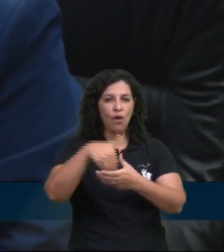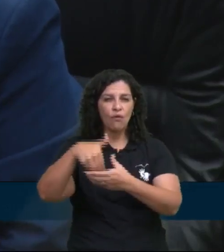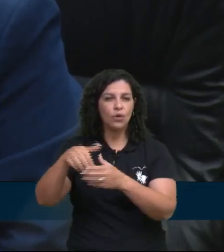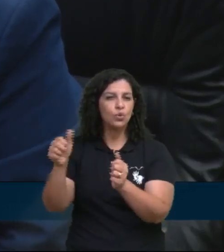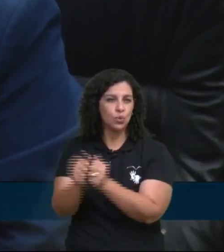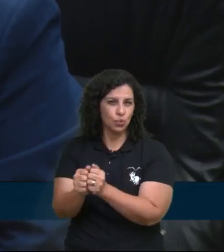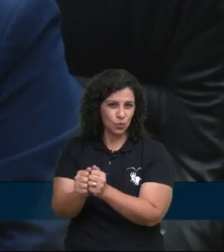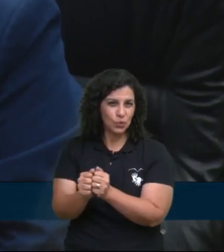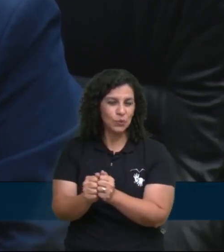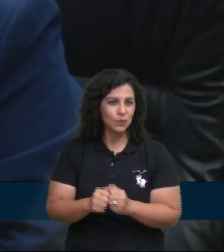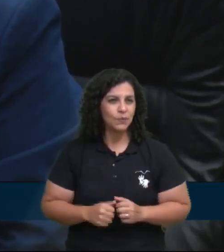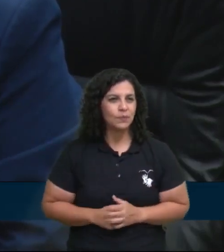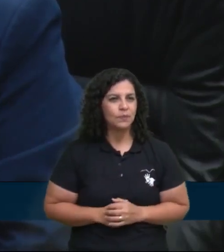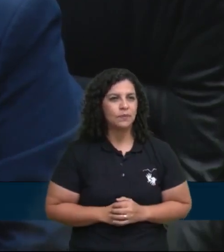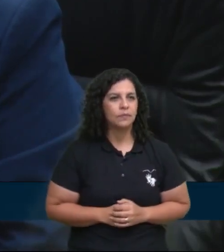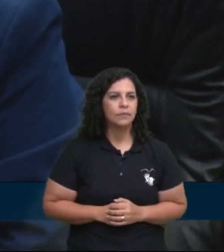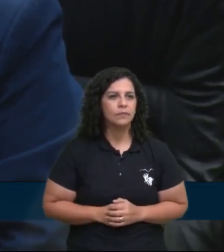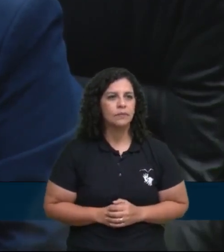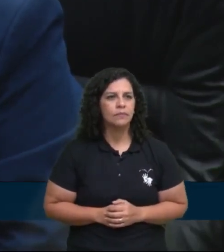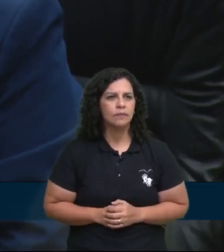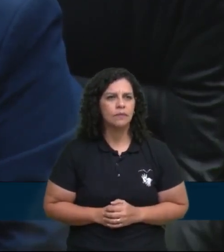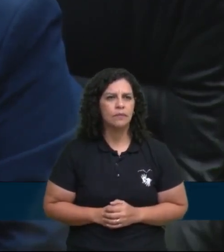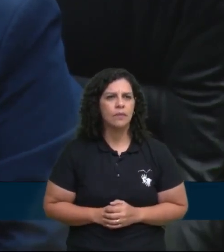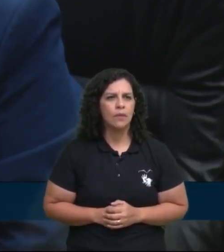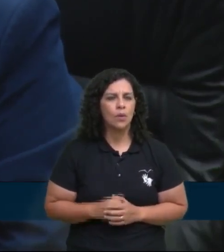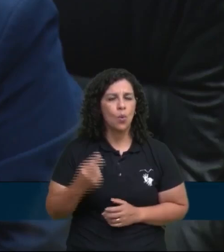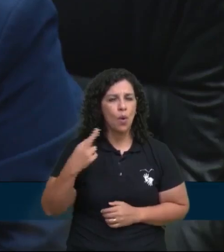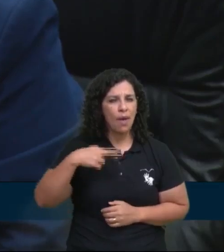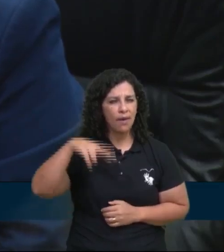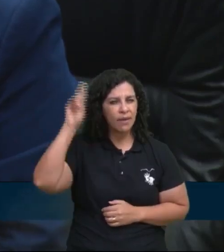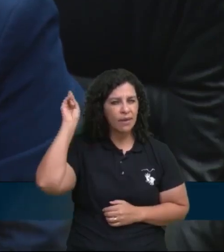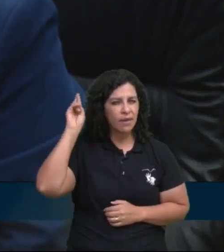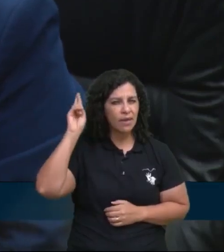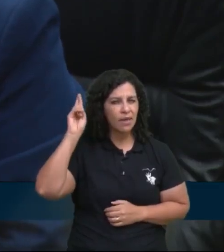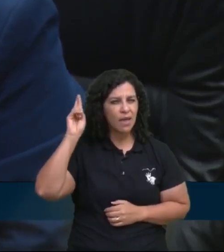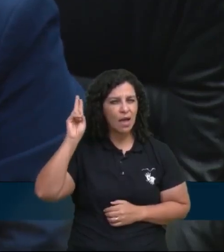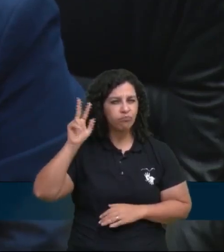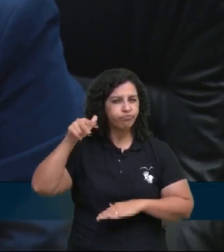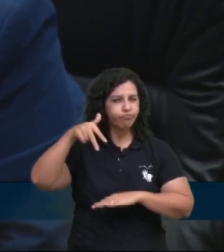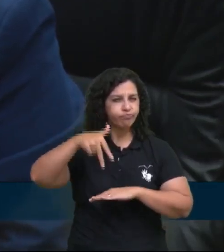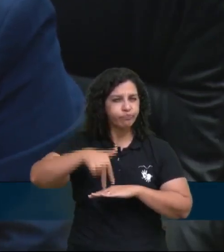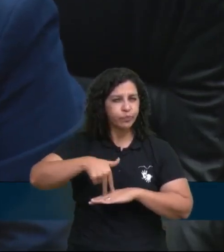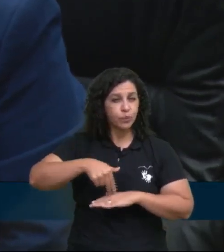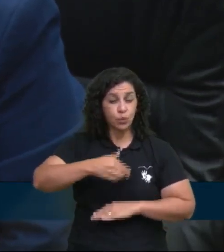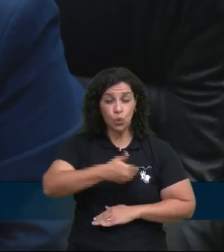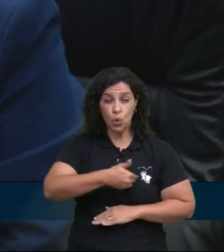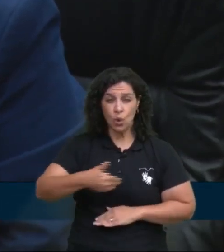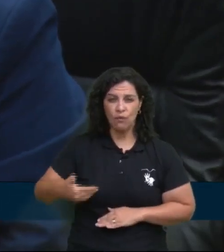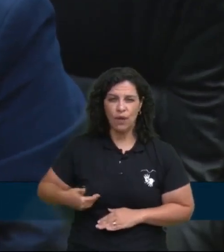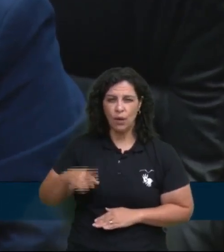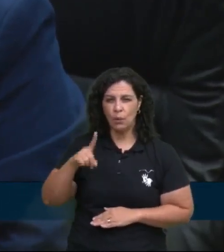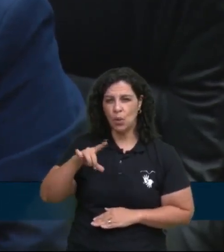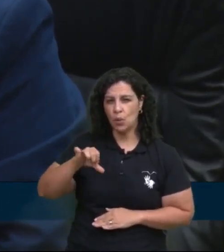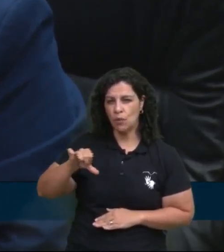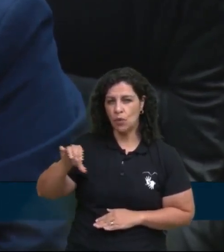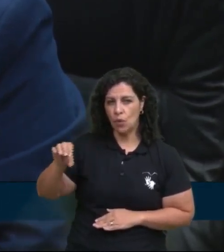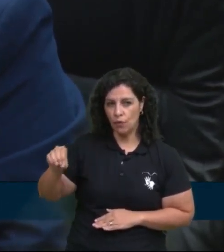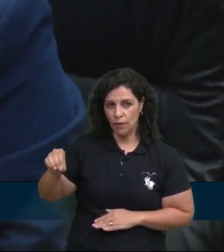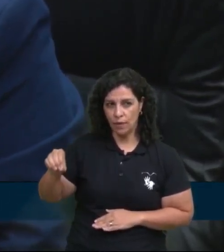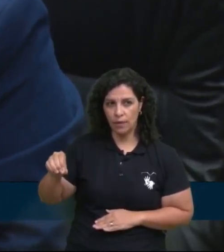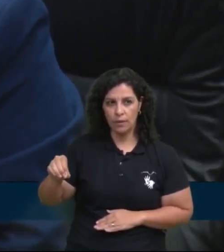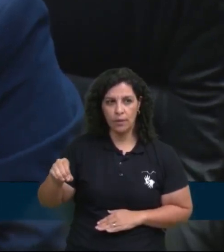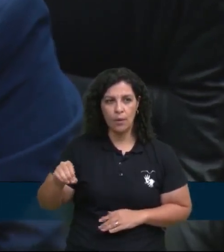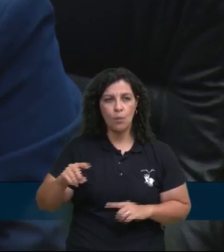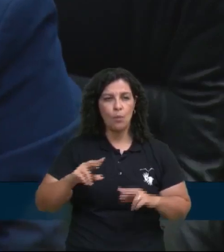eleições. E quando ele foi lançado governador, lá em 1990, pelo então